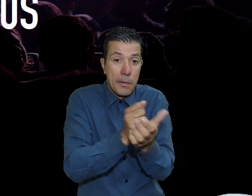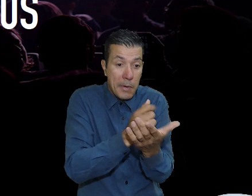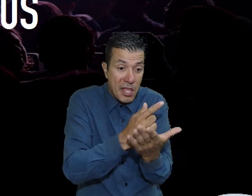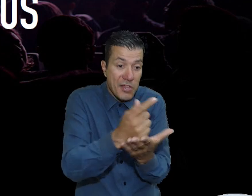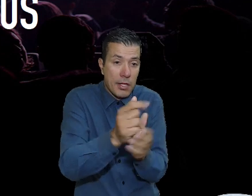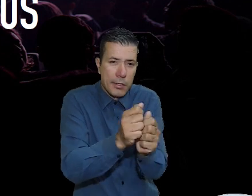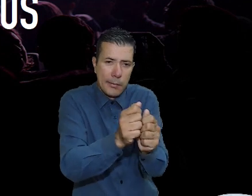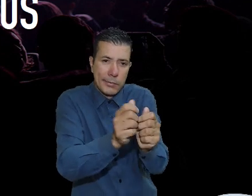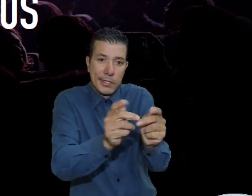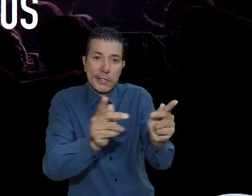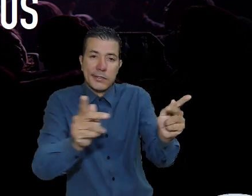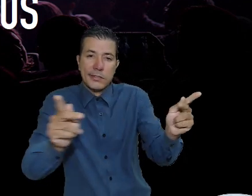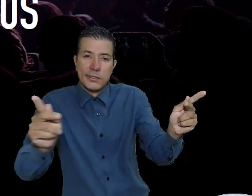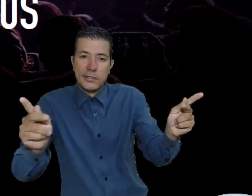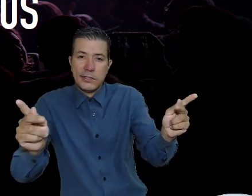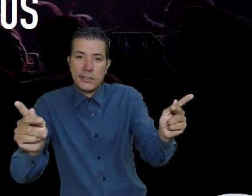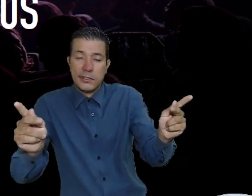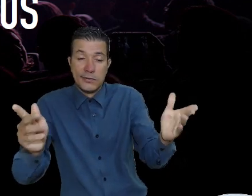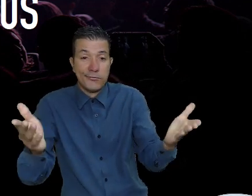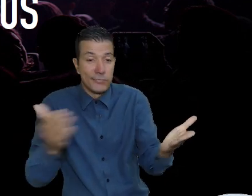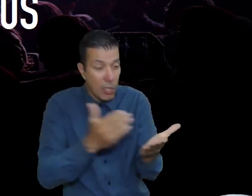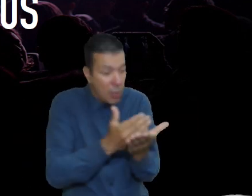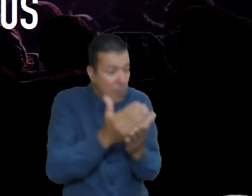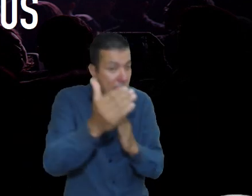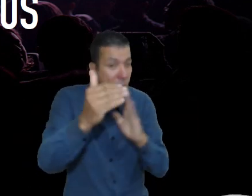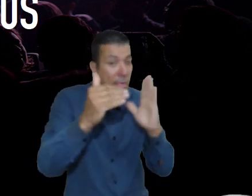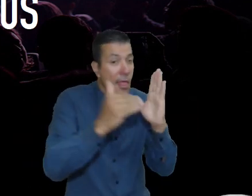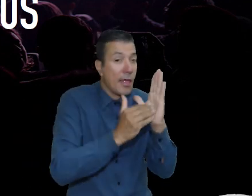fim. Sou o